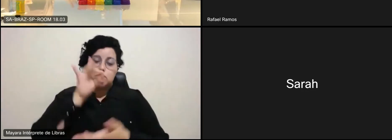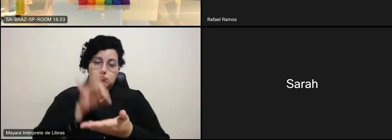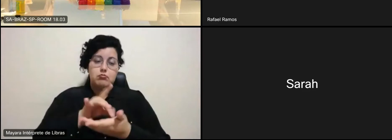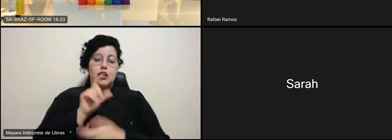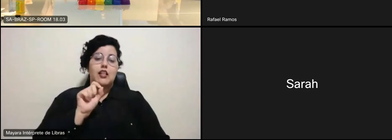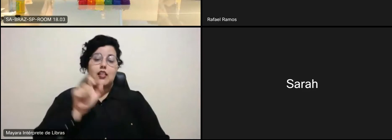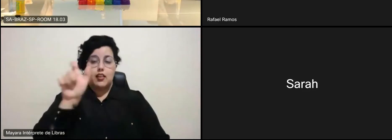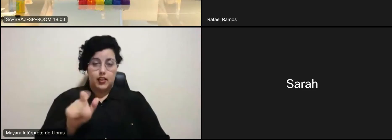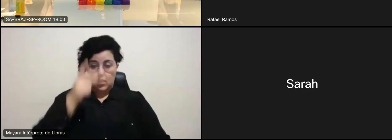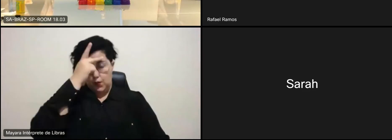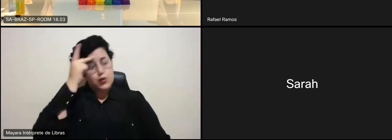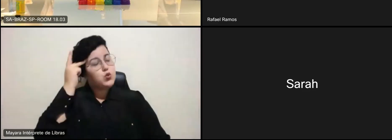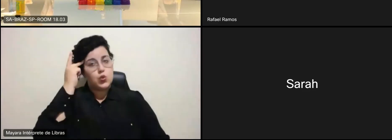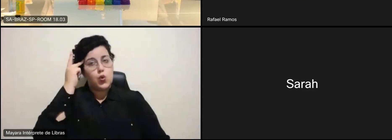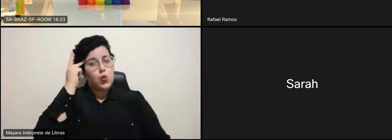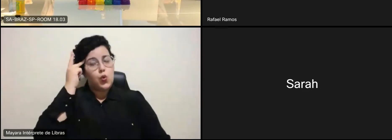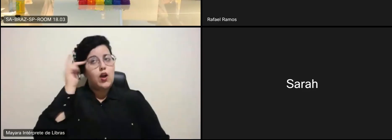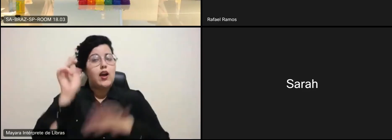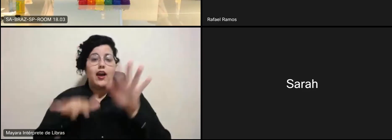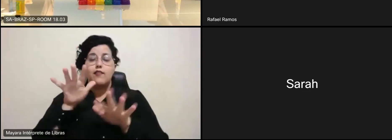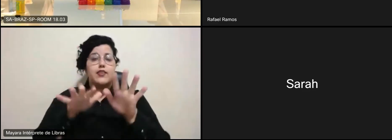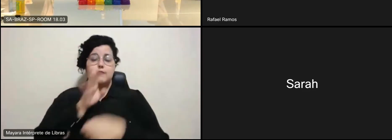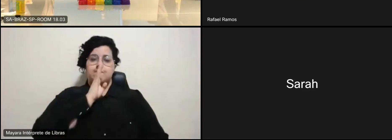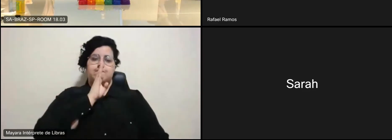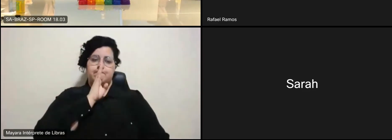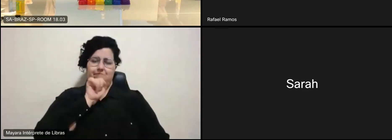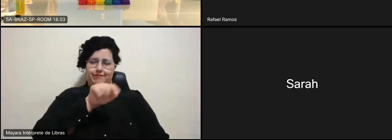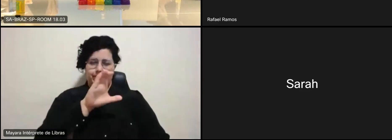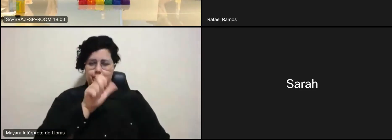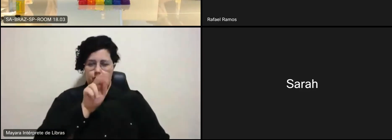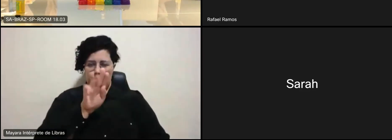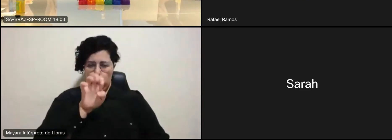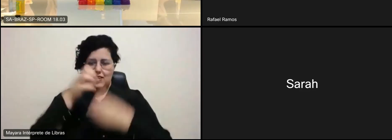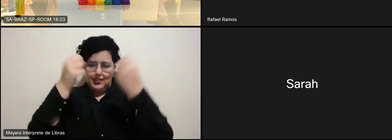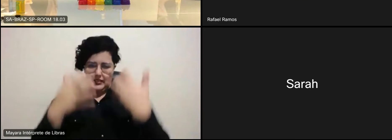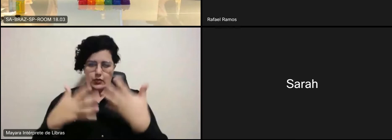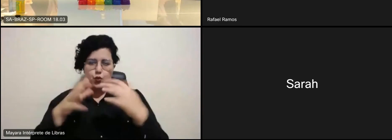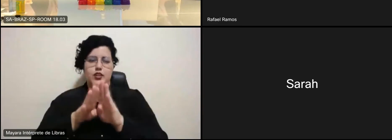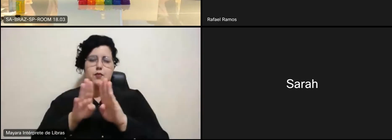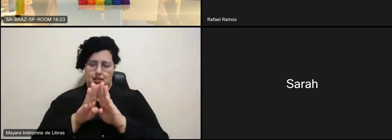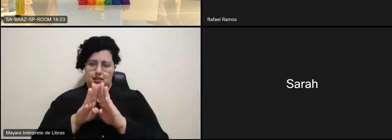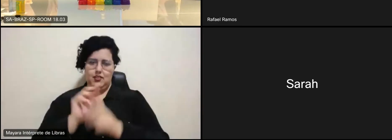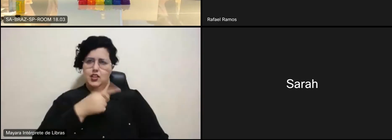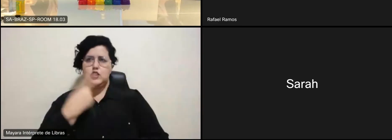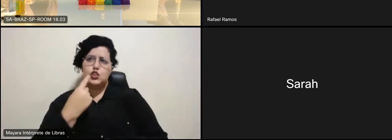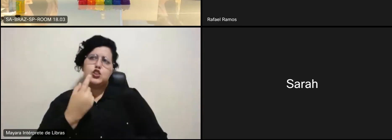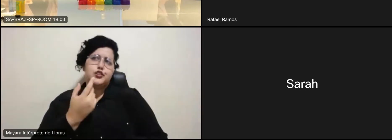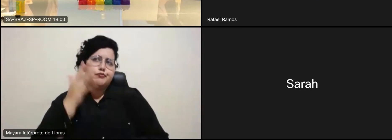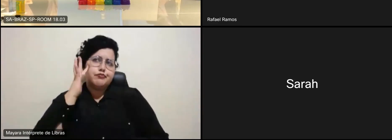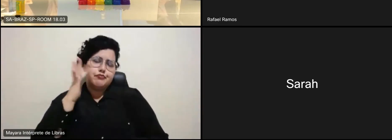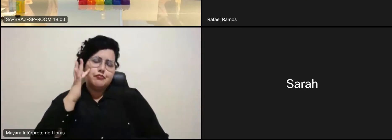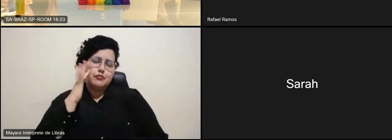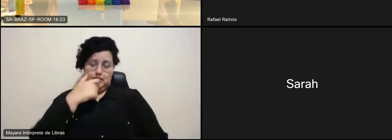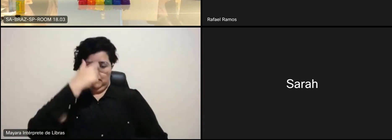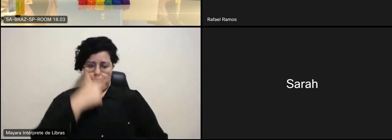alguém intervindo. O Cauê também falou bastante disso. Acho que até o caso do Cauê fala muito do efeito espectador, né? Existe um